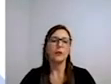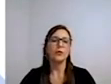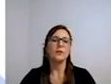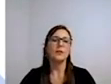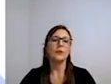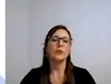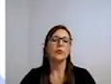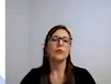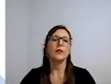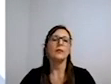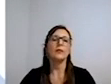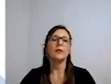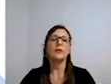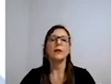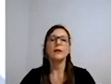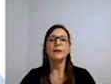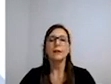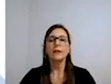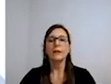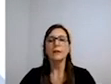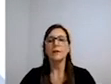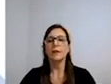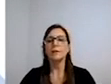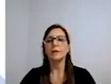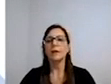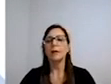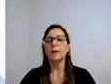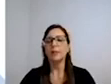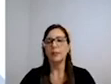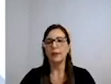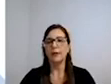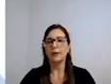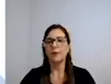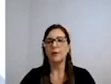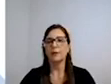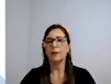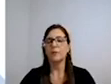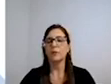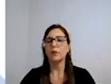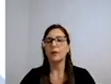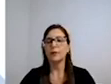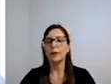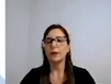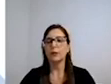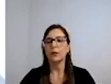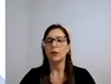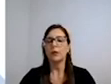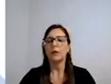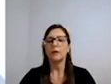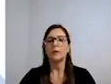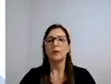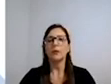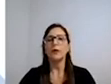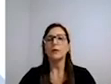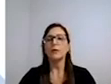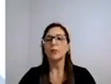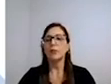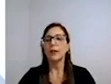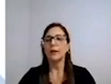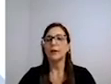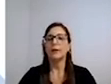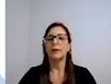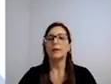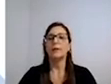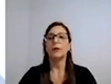nós temos de usar o celular e, às vezes, né, abaixar a cabeça para visualizá-lo. Então, isso